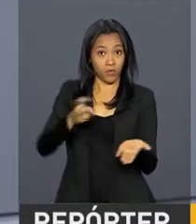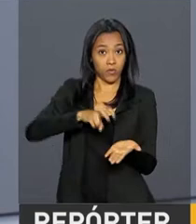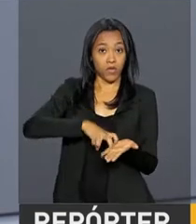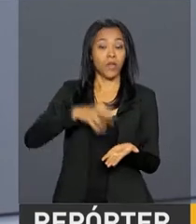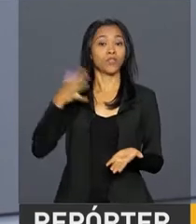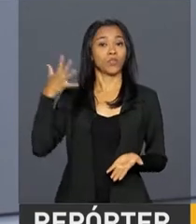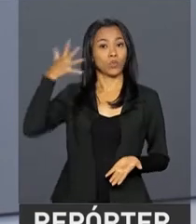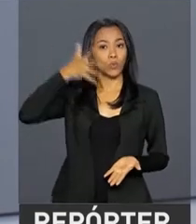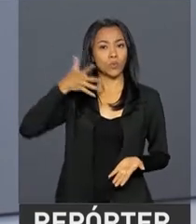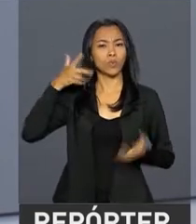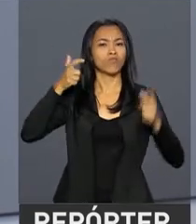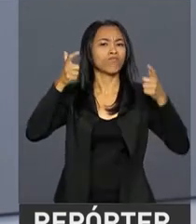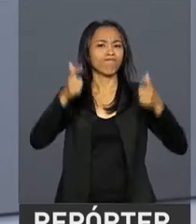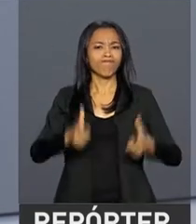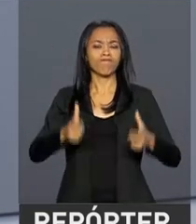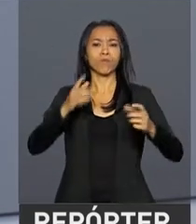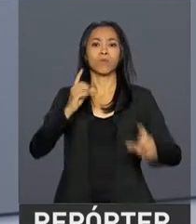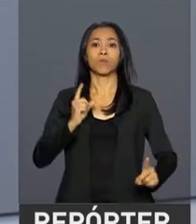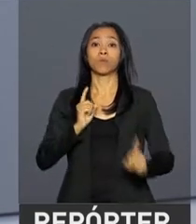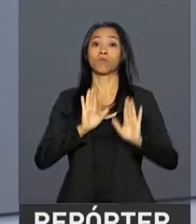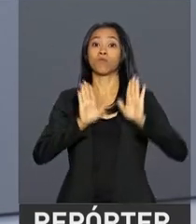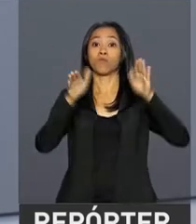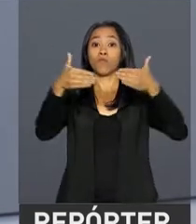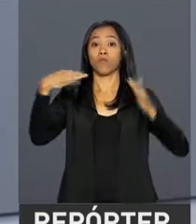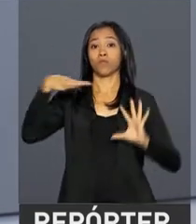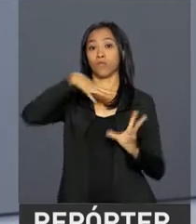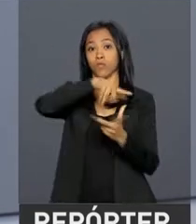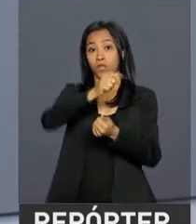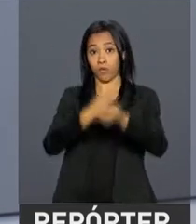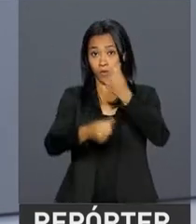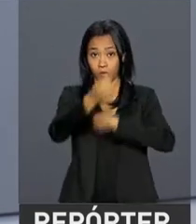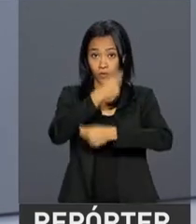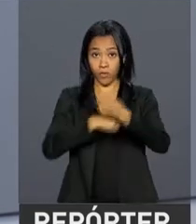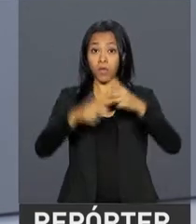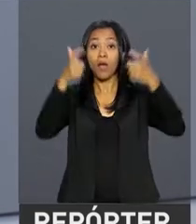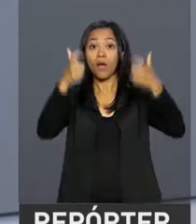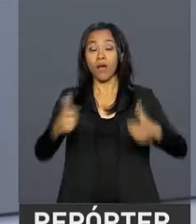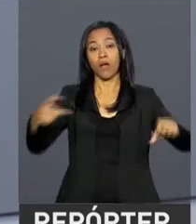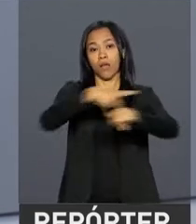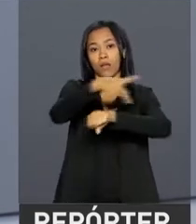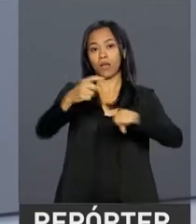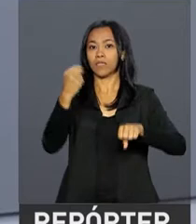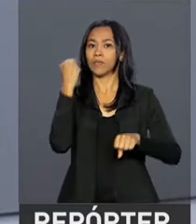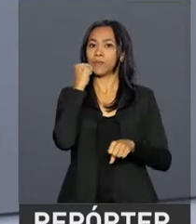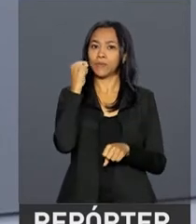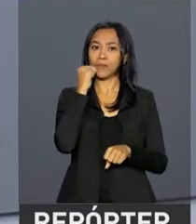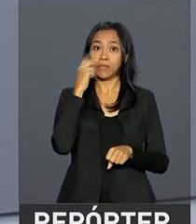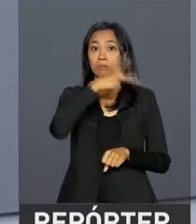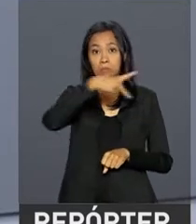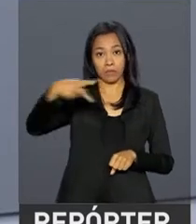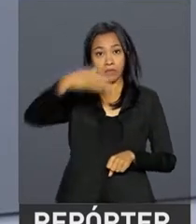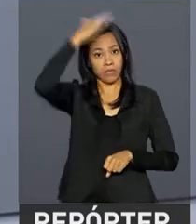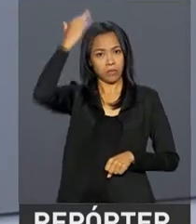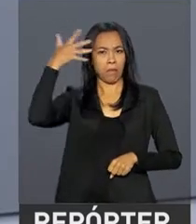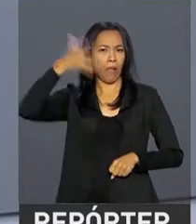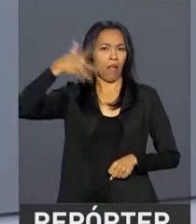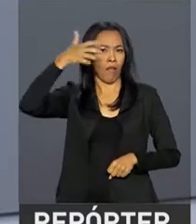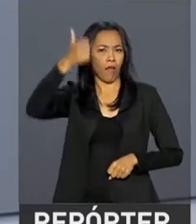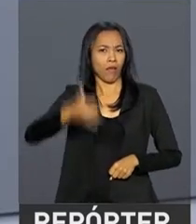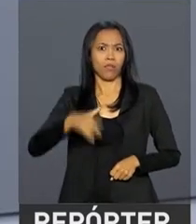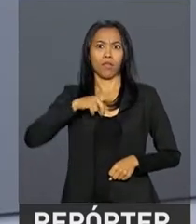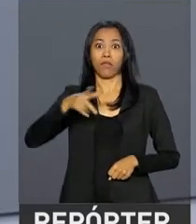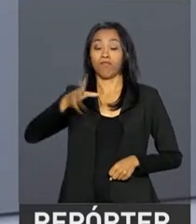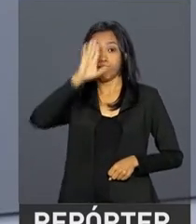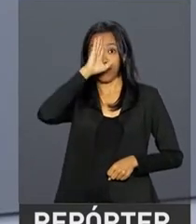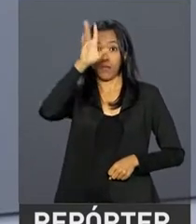sessão plenária do Fórum Mundial Econômico. O encontro realizado em Davos, na Suíça, reúne as principais lideranças do